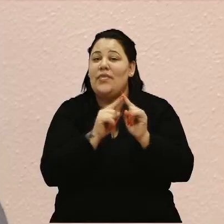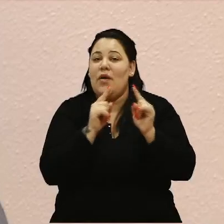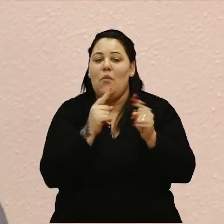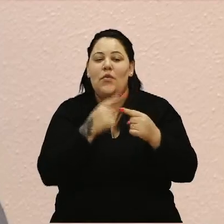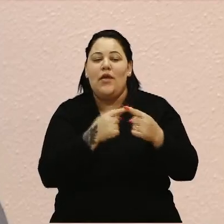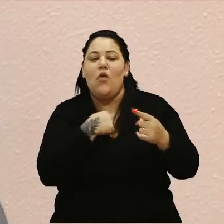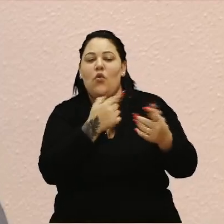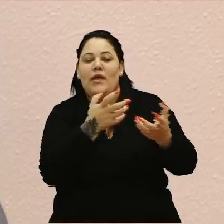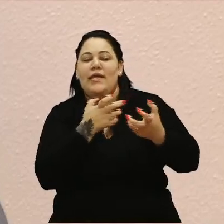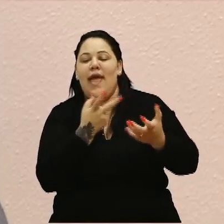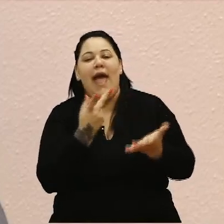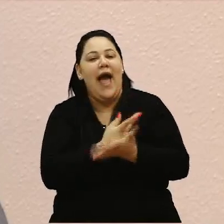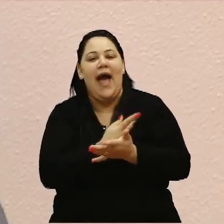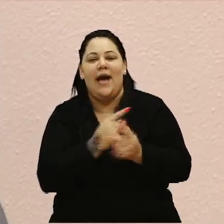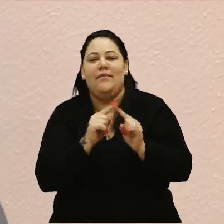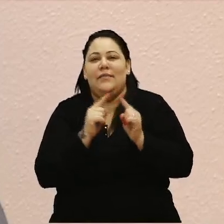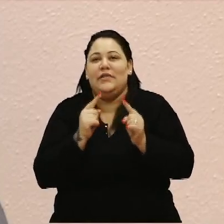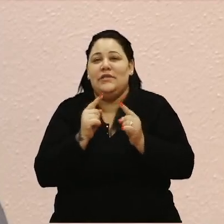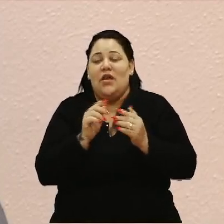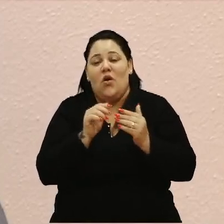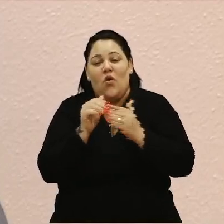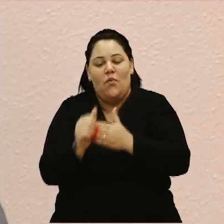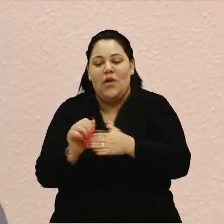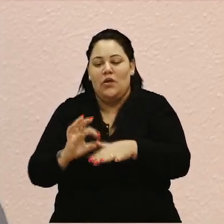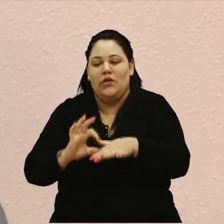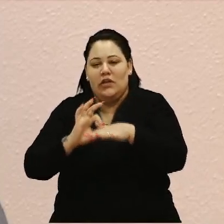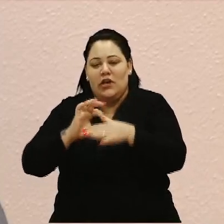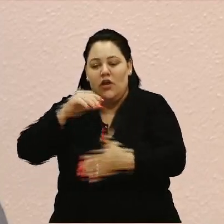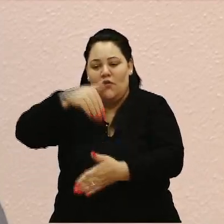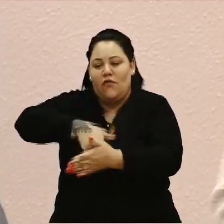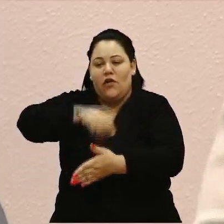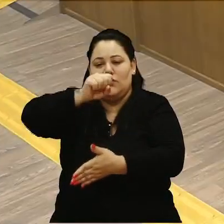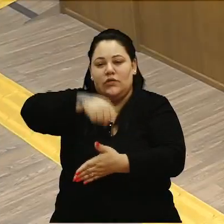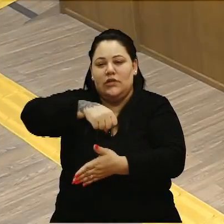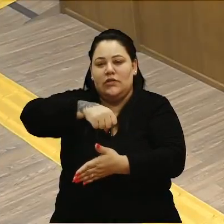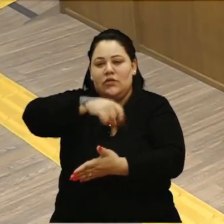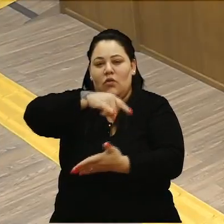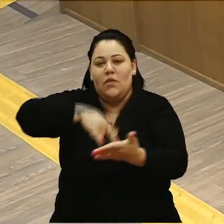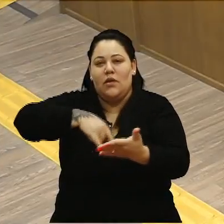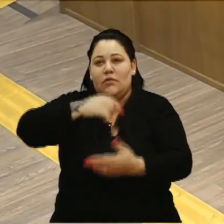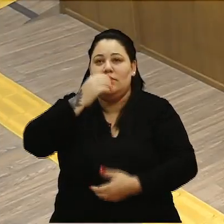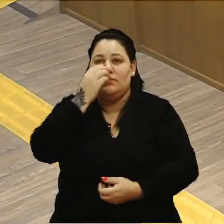Então, fica aqui meu voto, acompanho o líder, votarei sim pelo parecer.